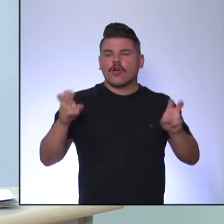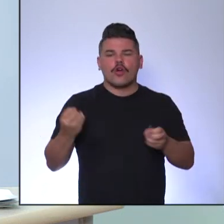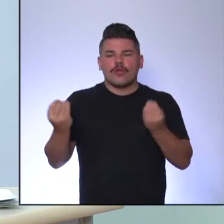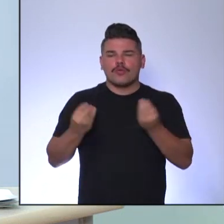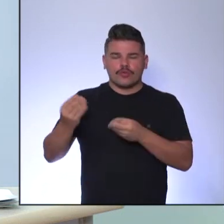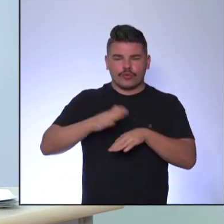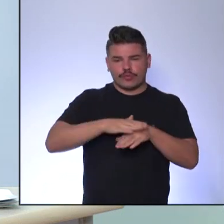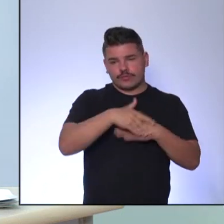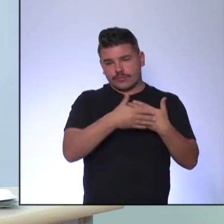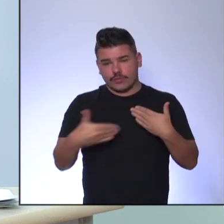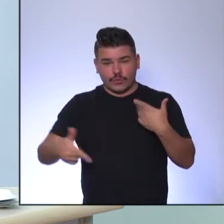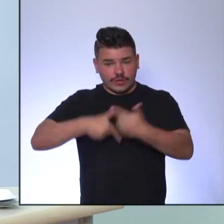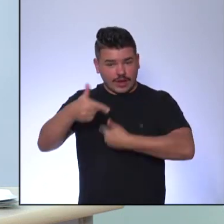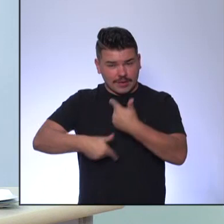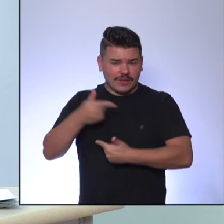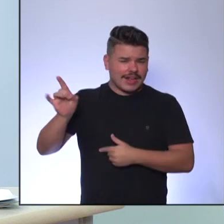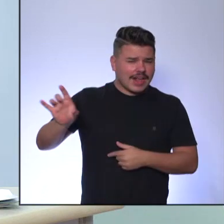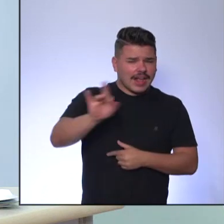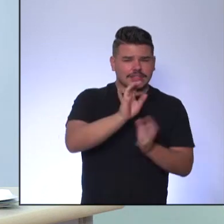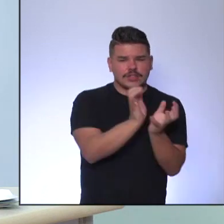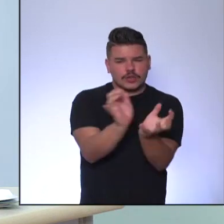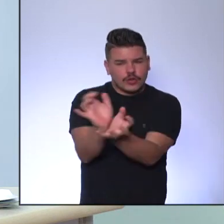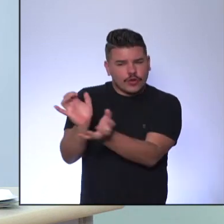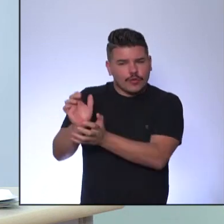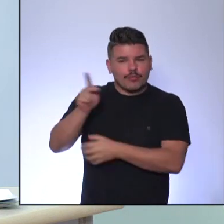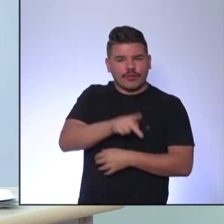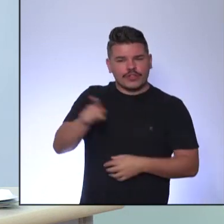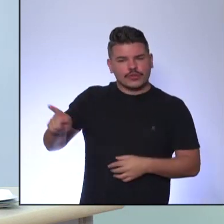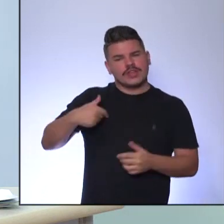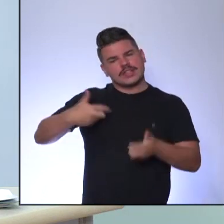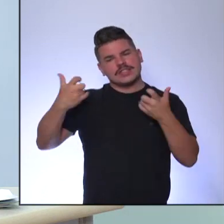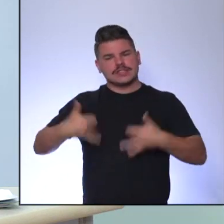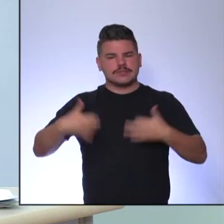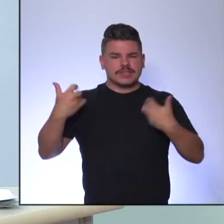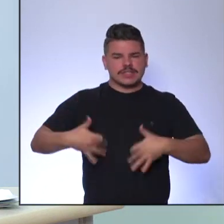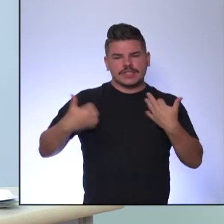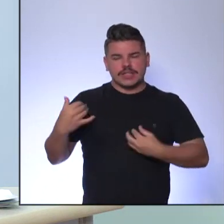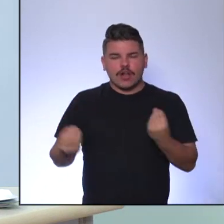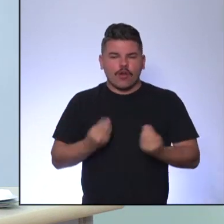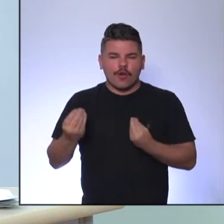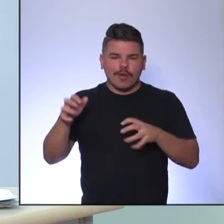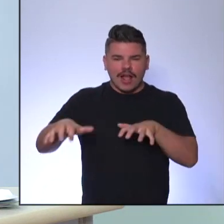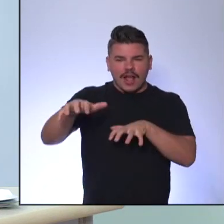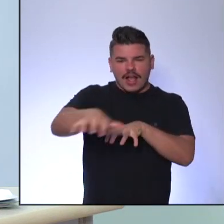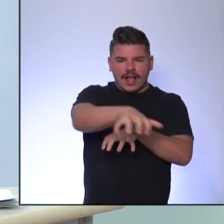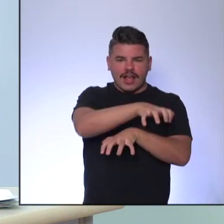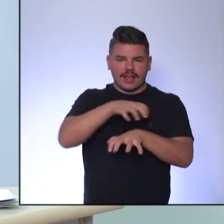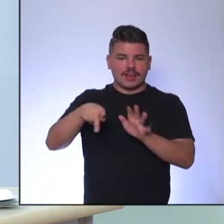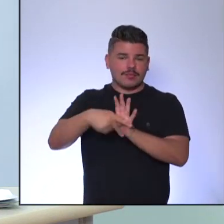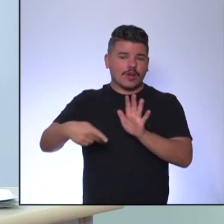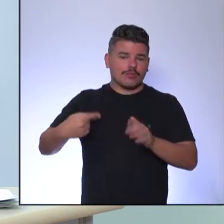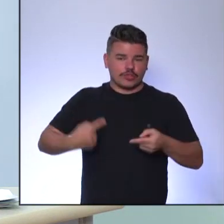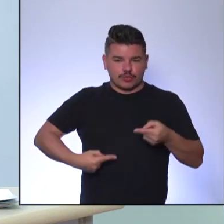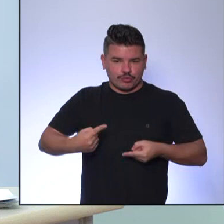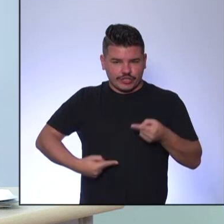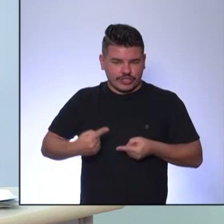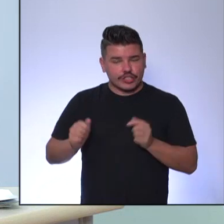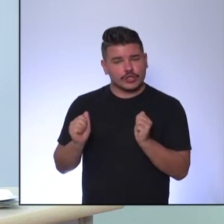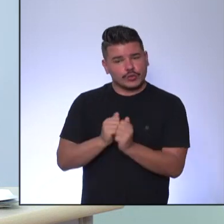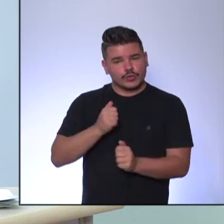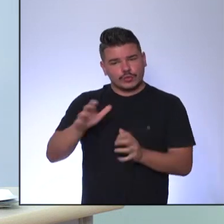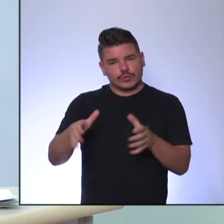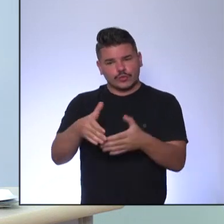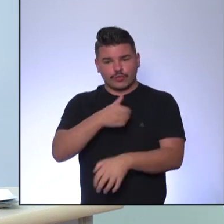dá para os professores trabalharem bastante coisas, né, com os nossos alunos. Então, está com